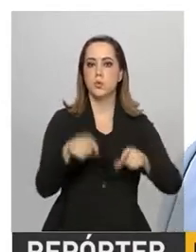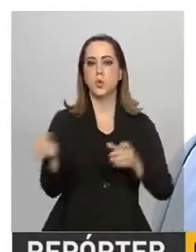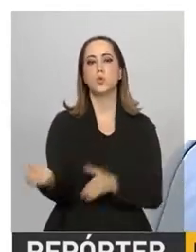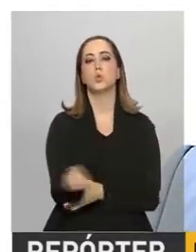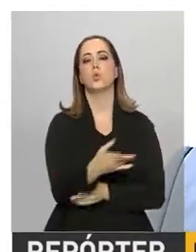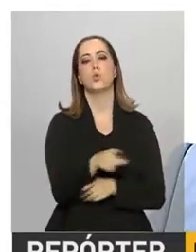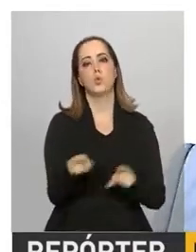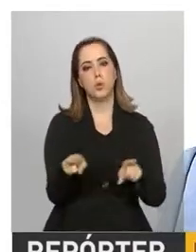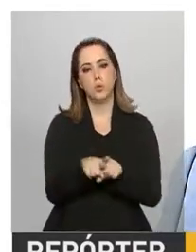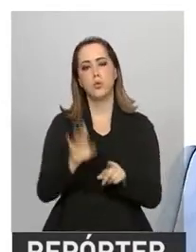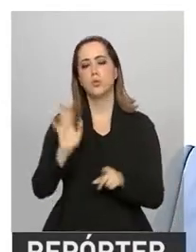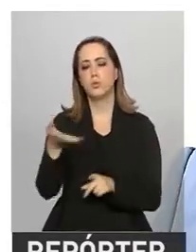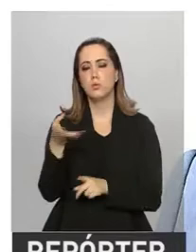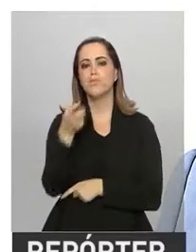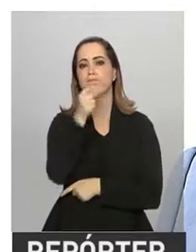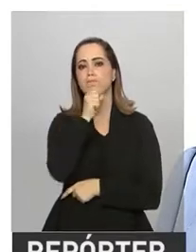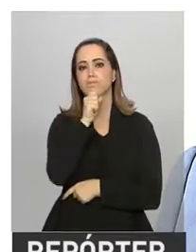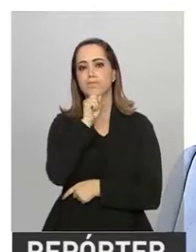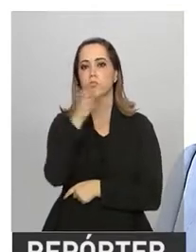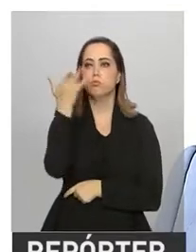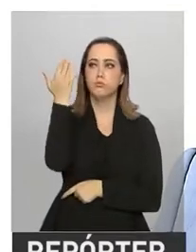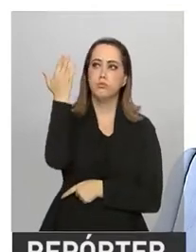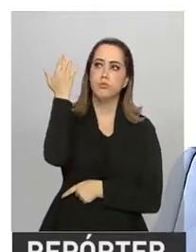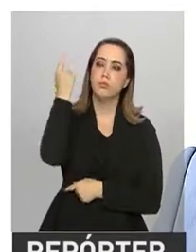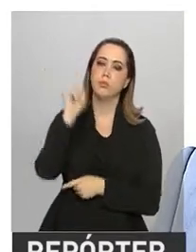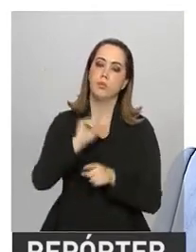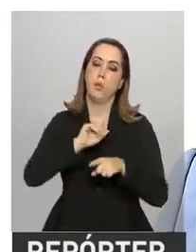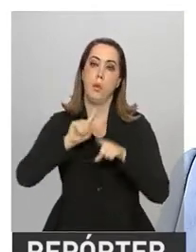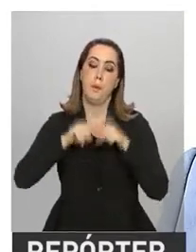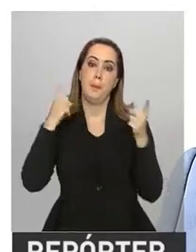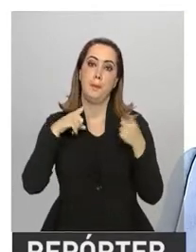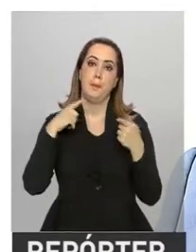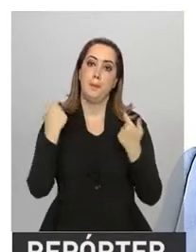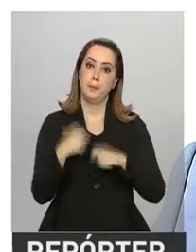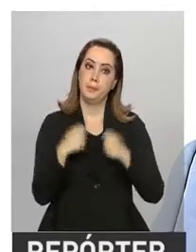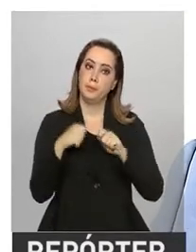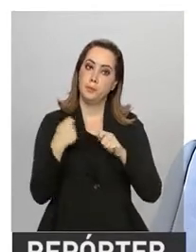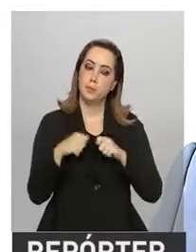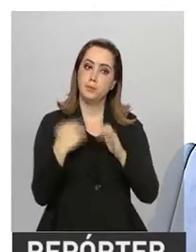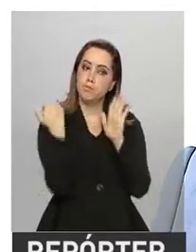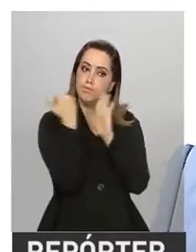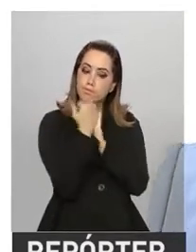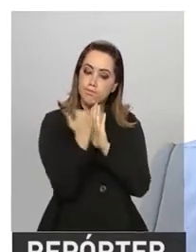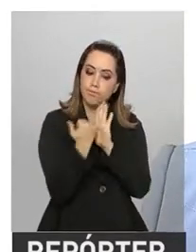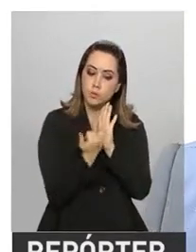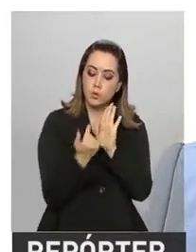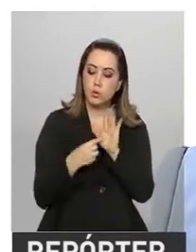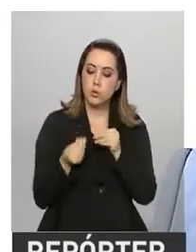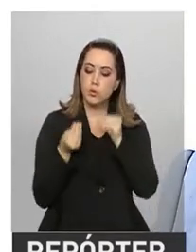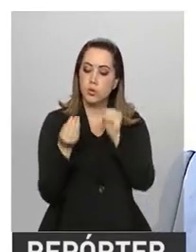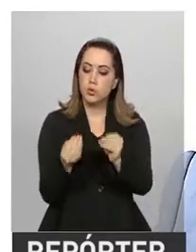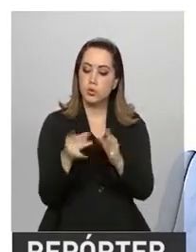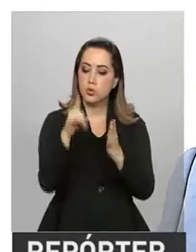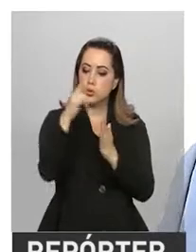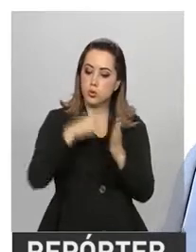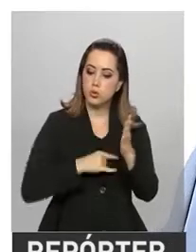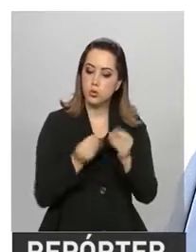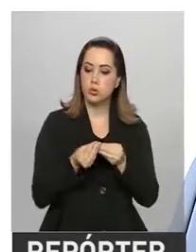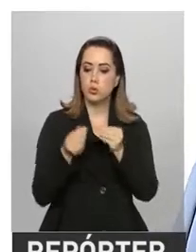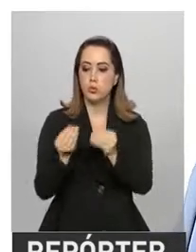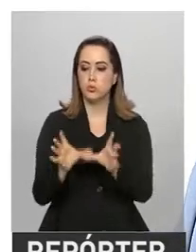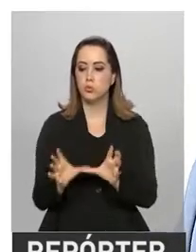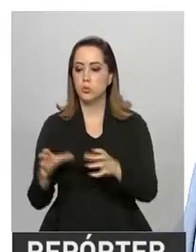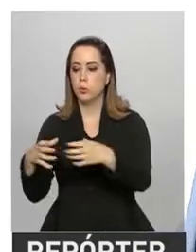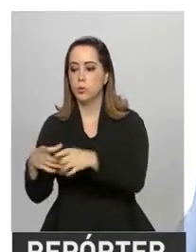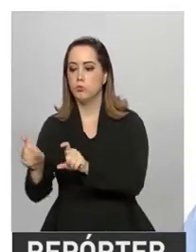novos e assenta muito mais antigos mas temos uma diretriz de titular os assentamentos é o final da